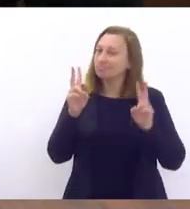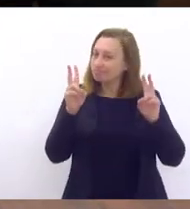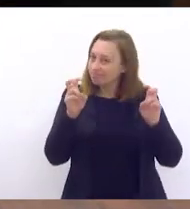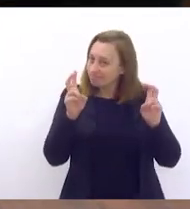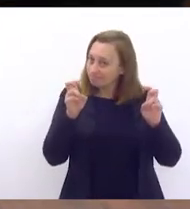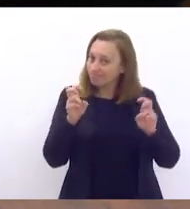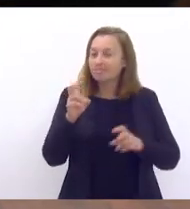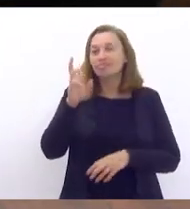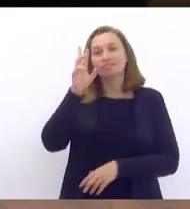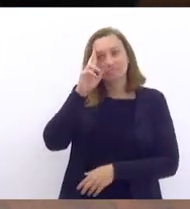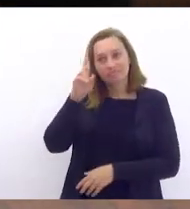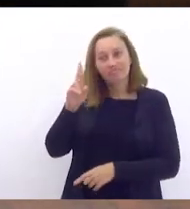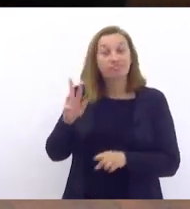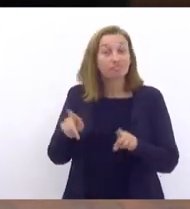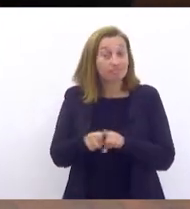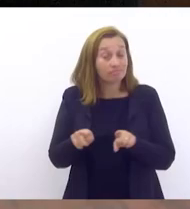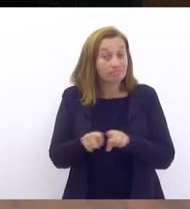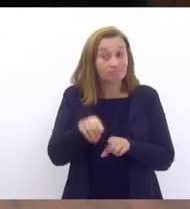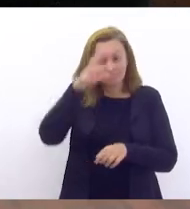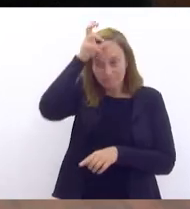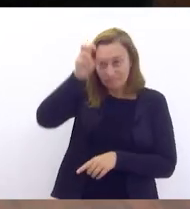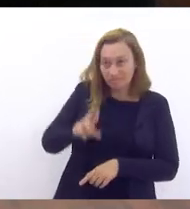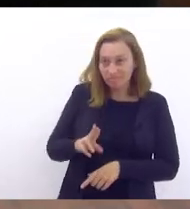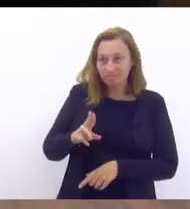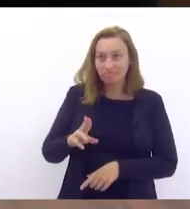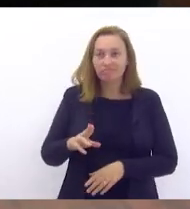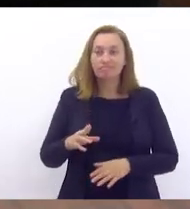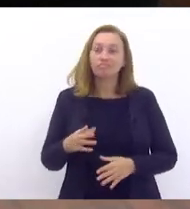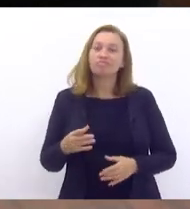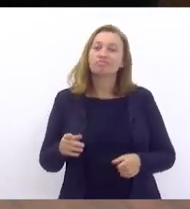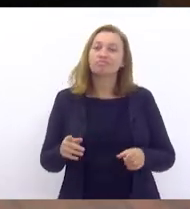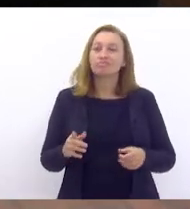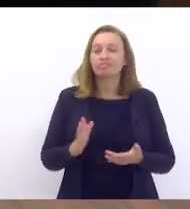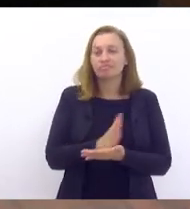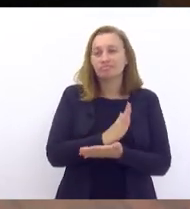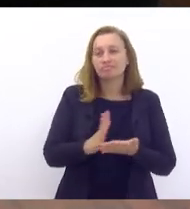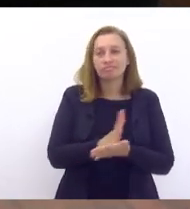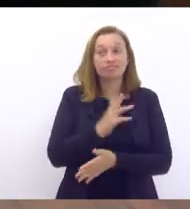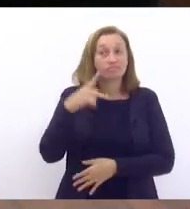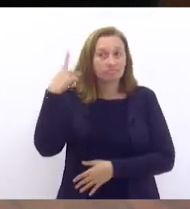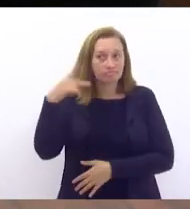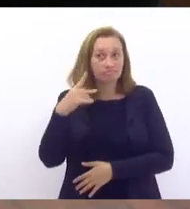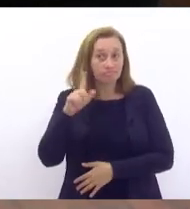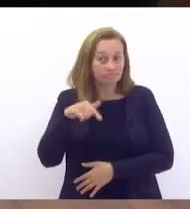para a senhora também, deputado Tiaju, e para a maioria deste plenário, é de suma importância.